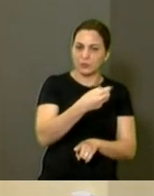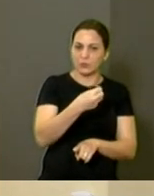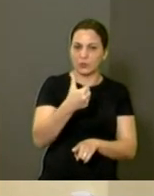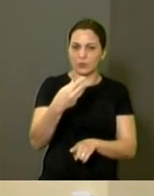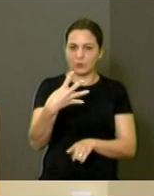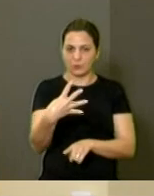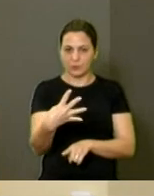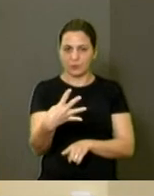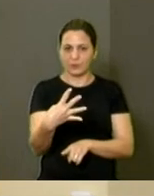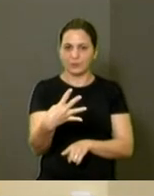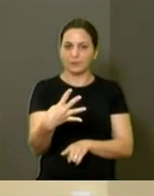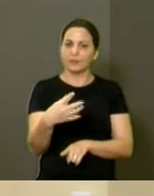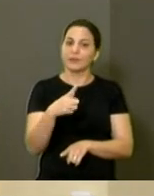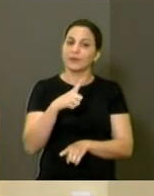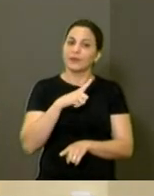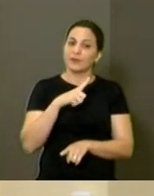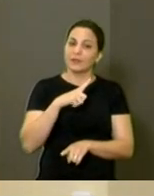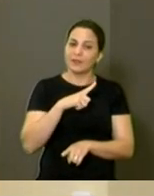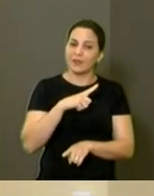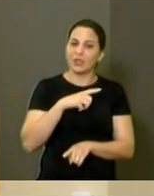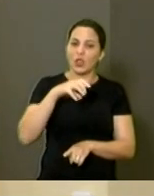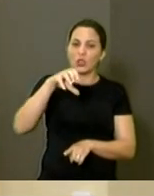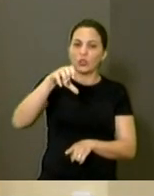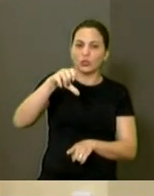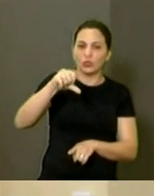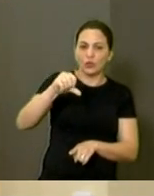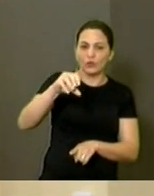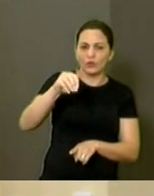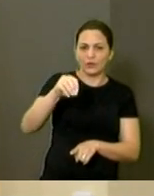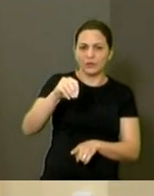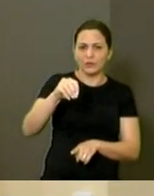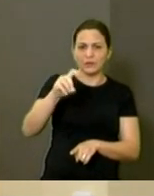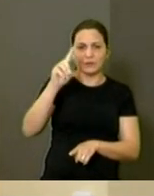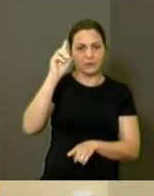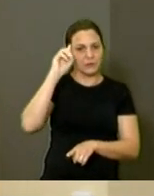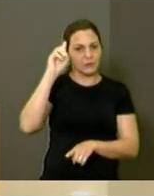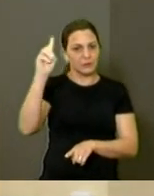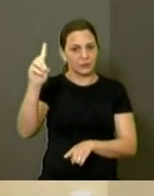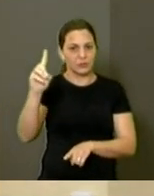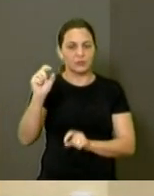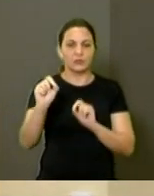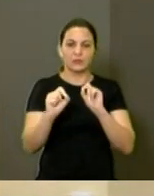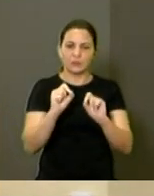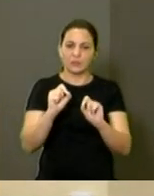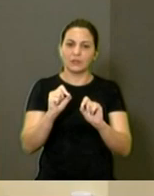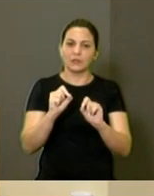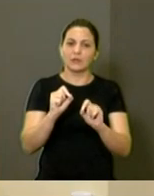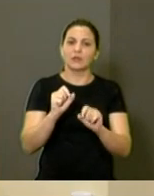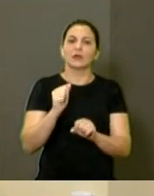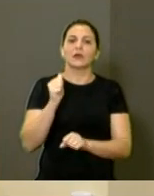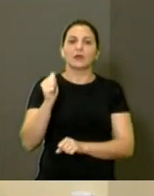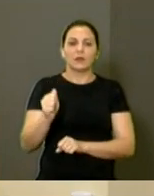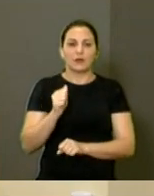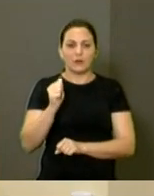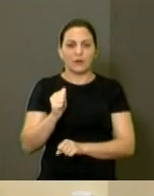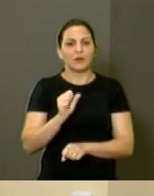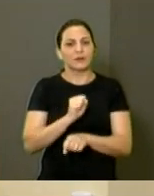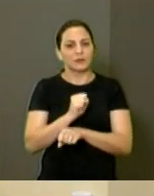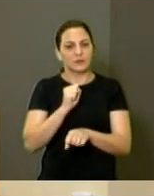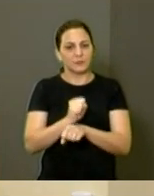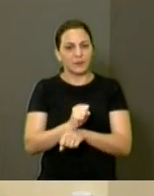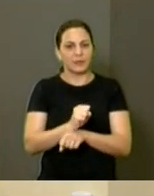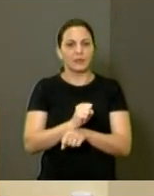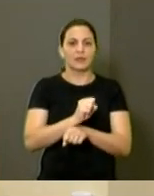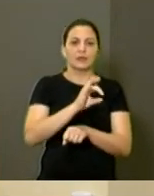2014 fazem mais de 90 dias que a Câmara Municipal de orac aguarda o encaminhamento pelo tribunal de